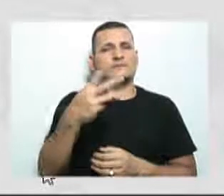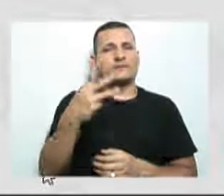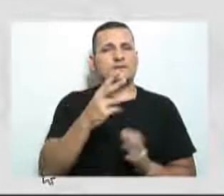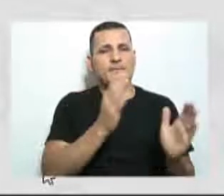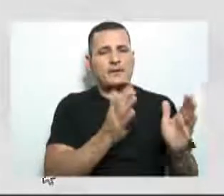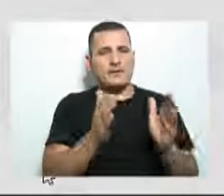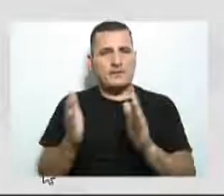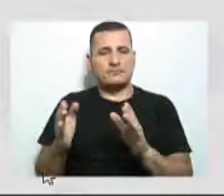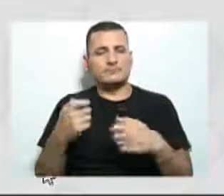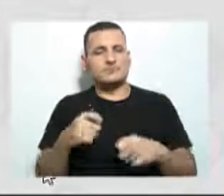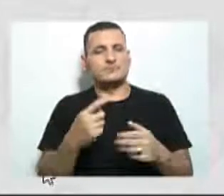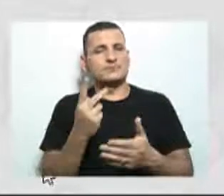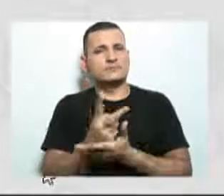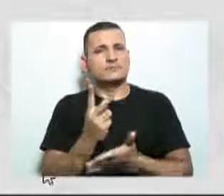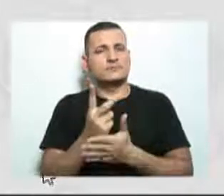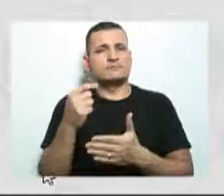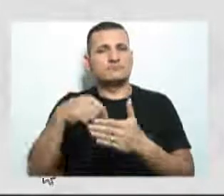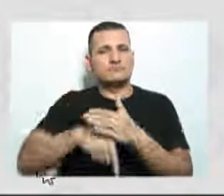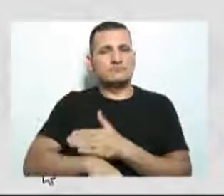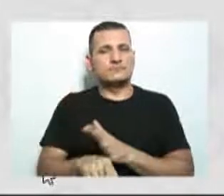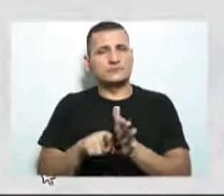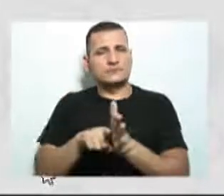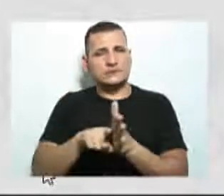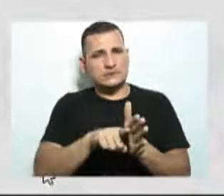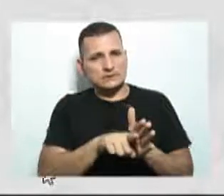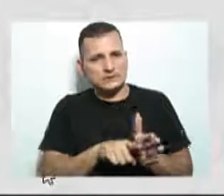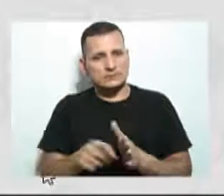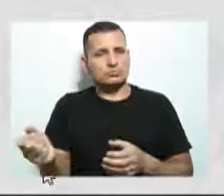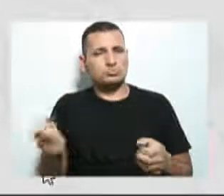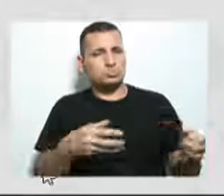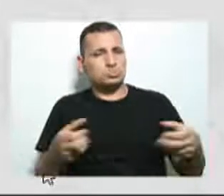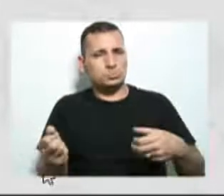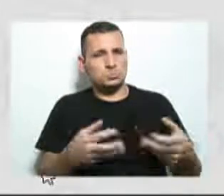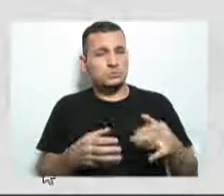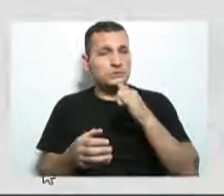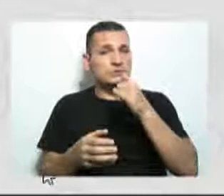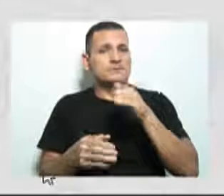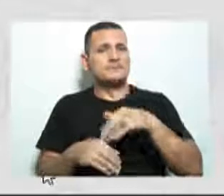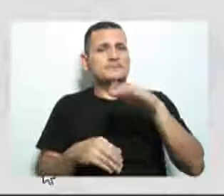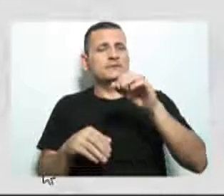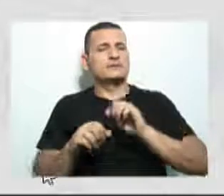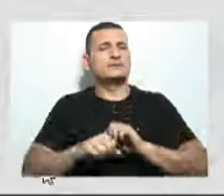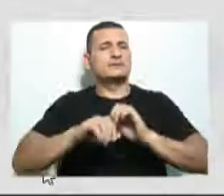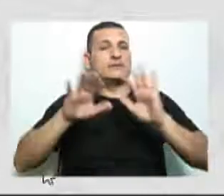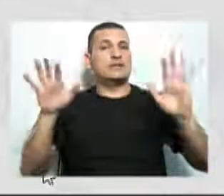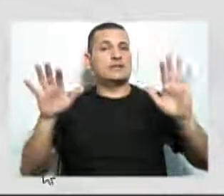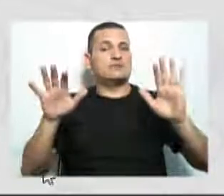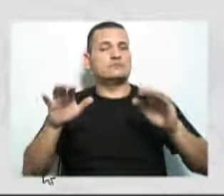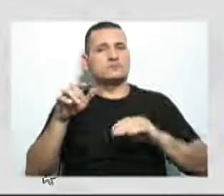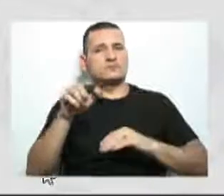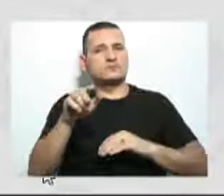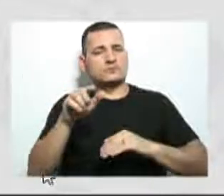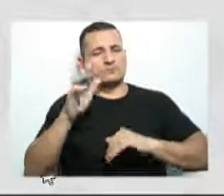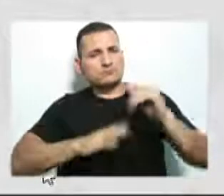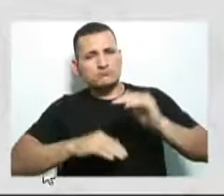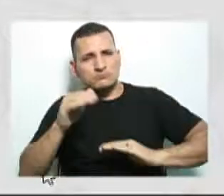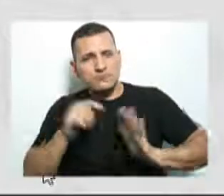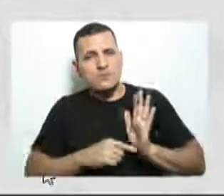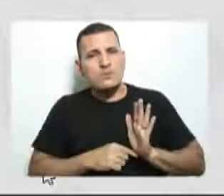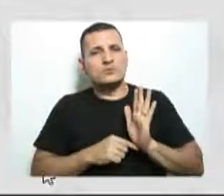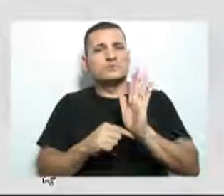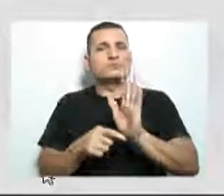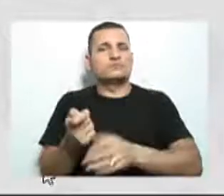de aprofundamento, pesquisas e inovações. Quanto mais transparente e profissional você, né, se mostrar